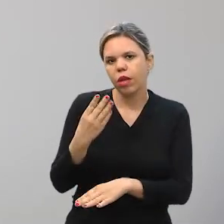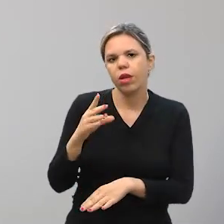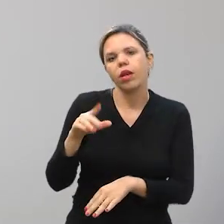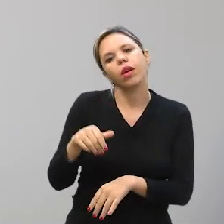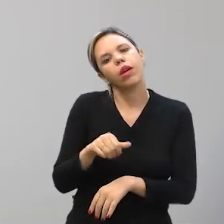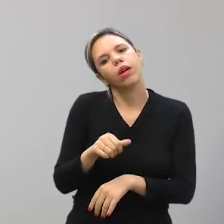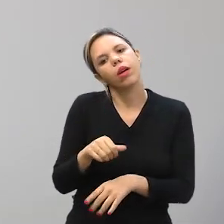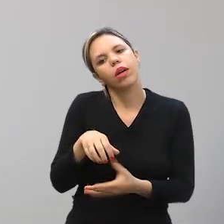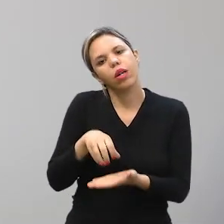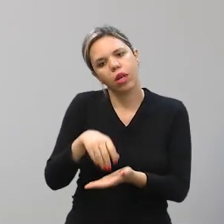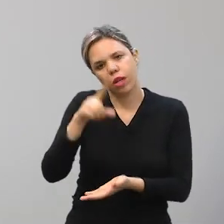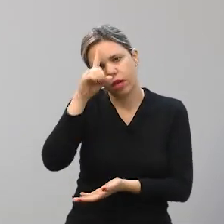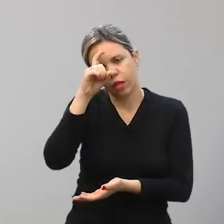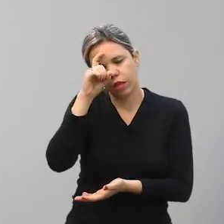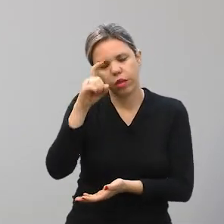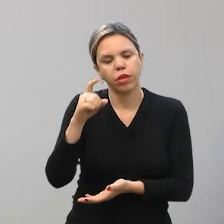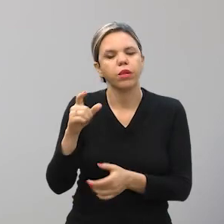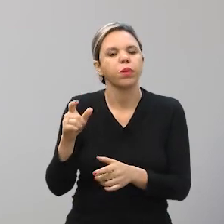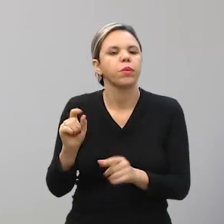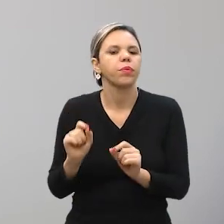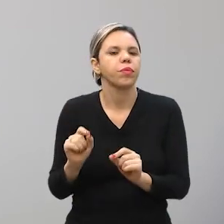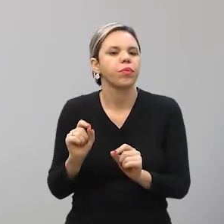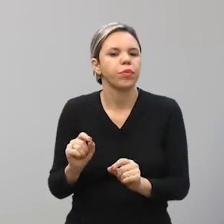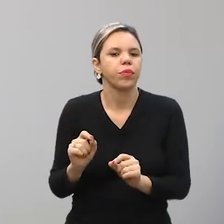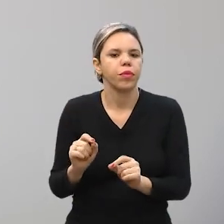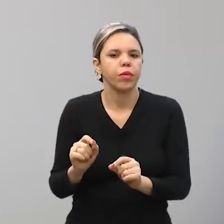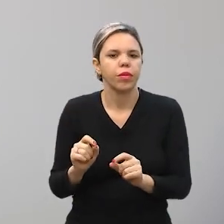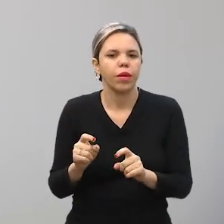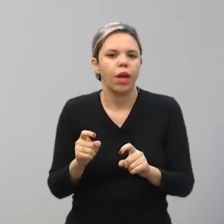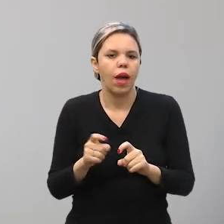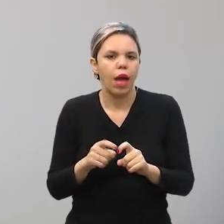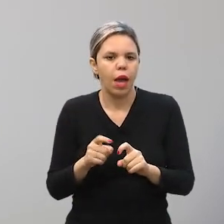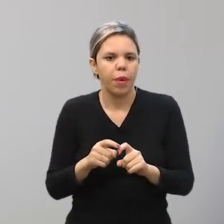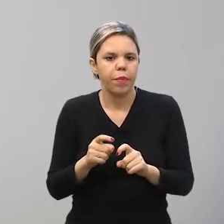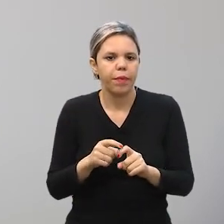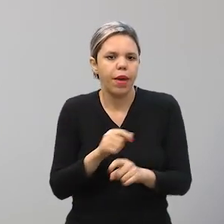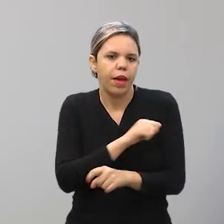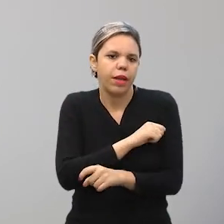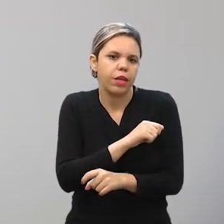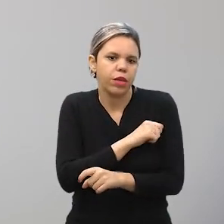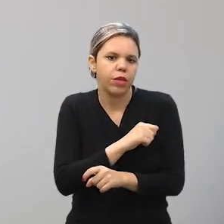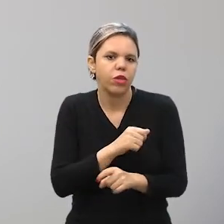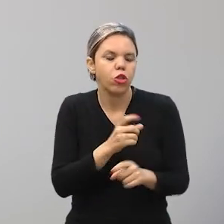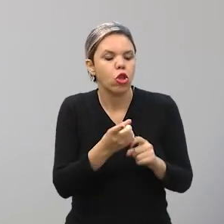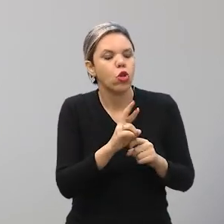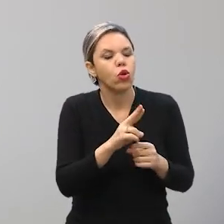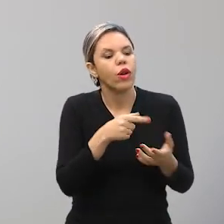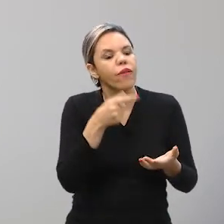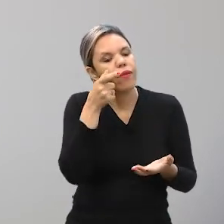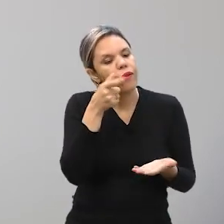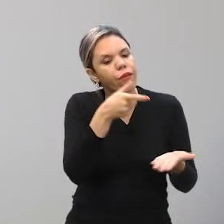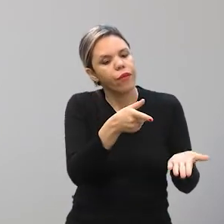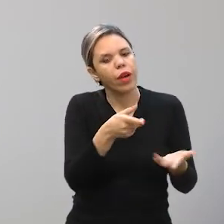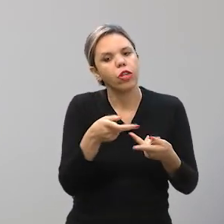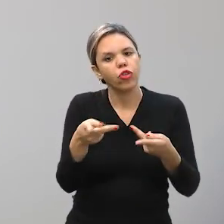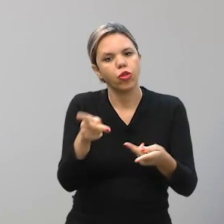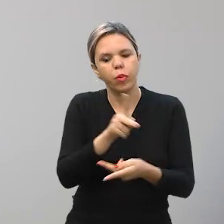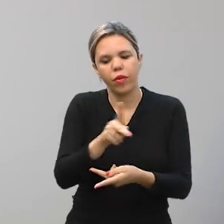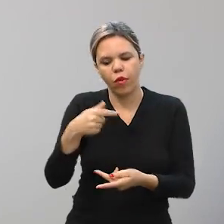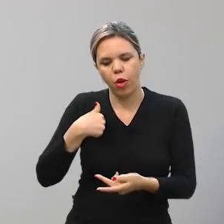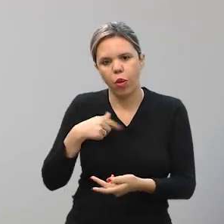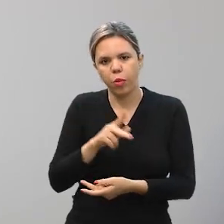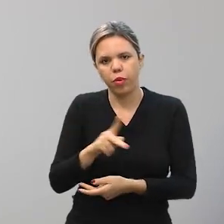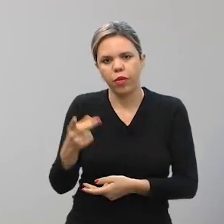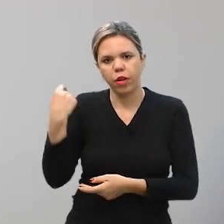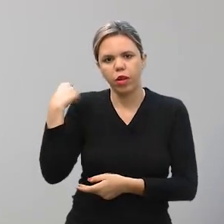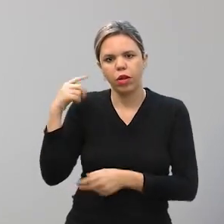na enfermaria, onde a residente fala assim para mim: doutora Silvia, vai ver, eles chamavam de professora, né? Sempre